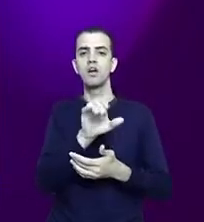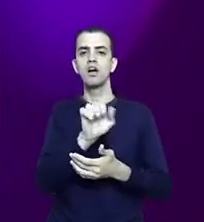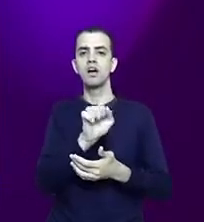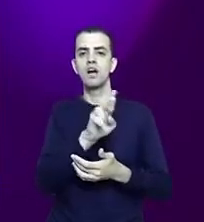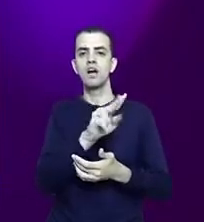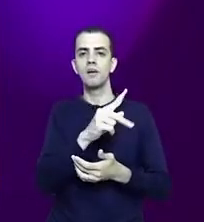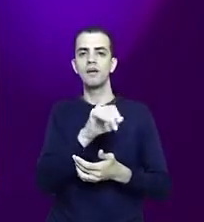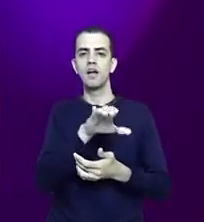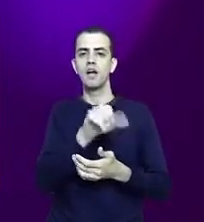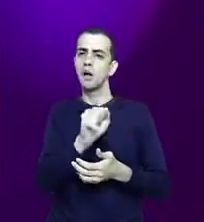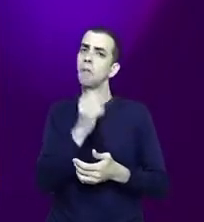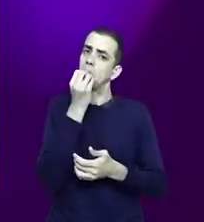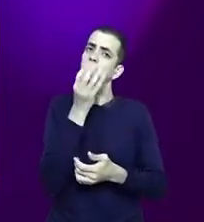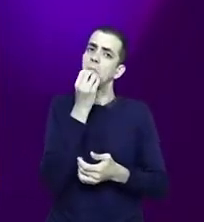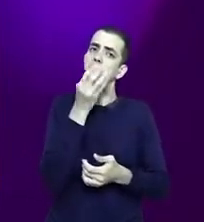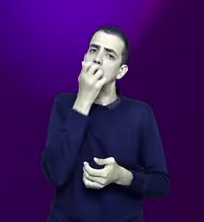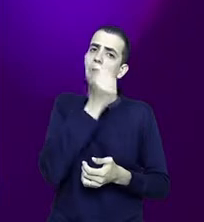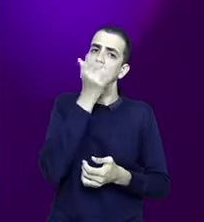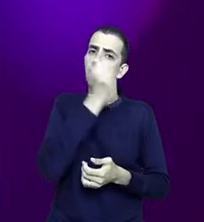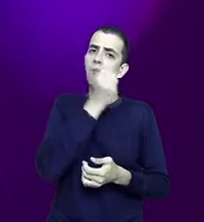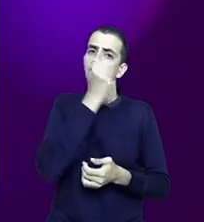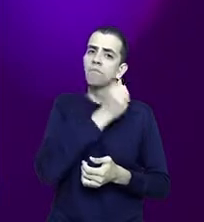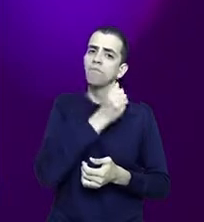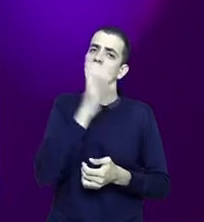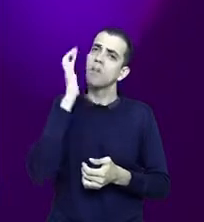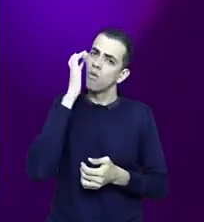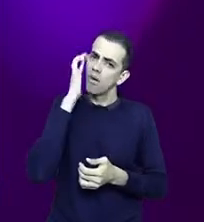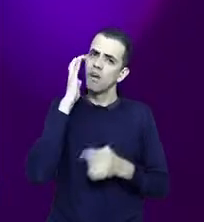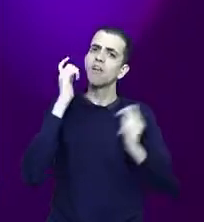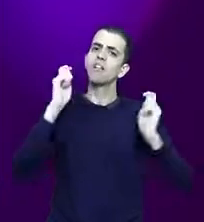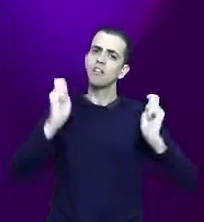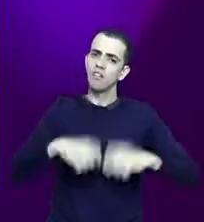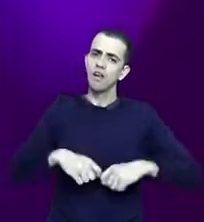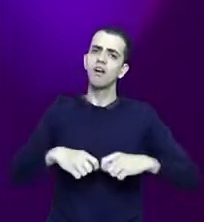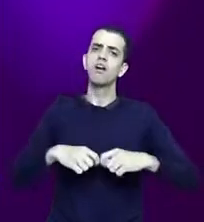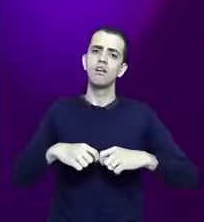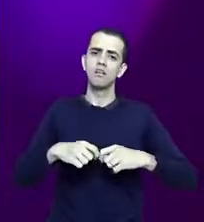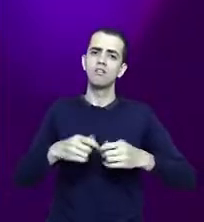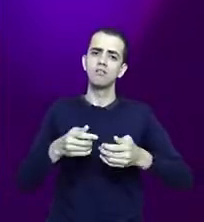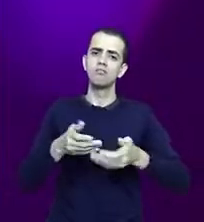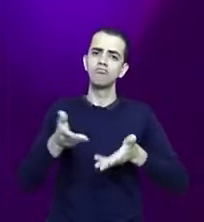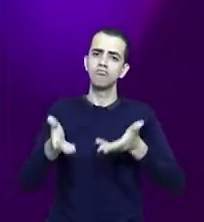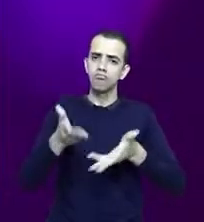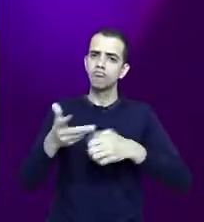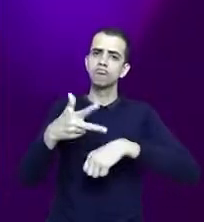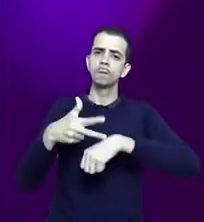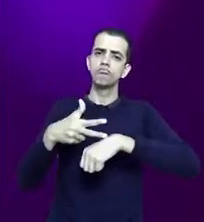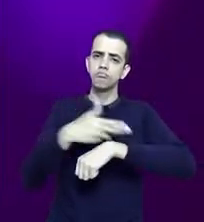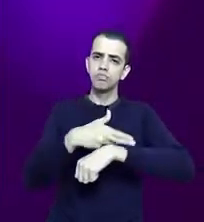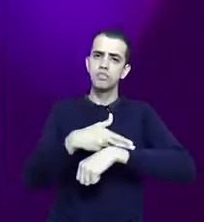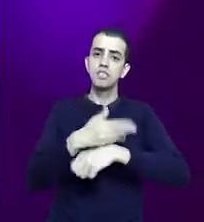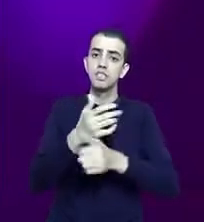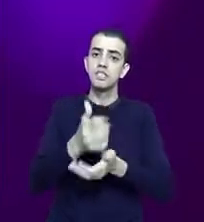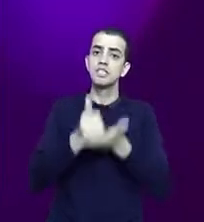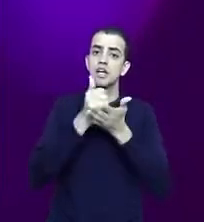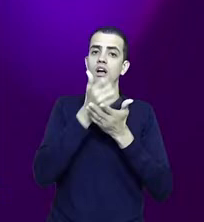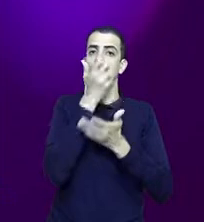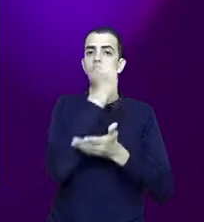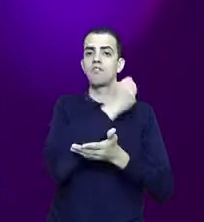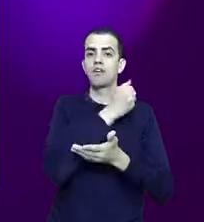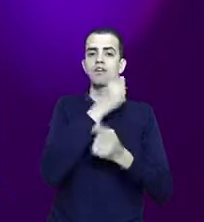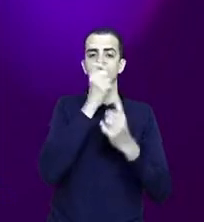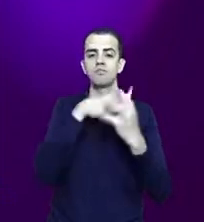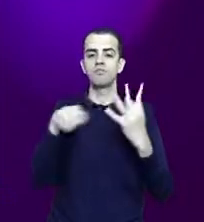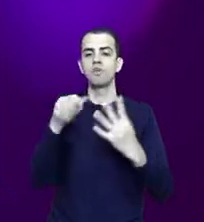bastante boa, né? Então, eu acredito que a gente poderia fazer, sim, um procedimento, poder salvar essa articulação. Ainda 8